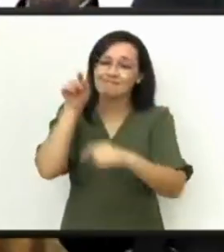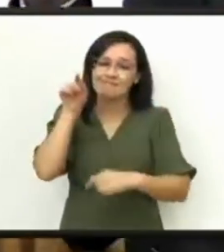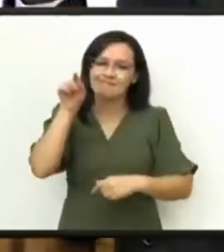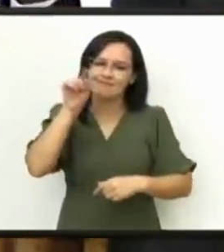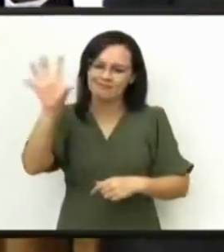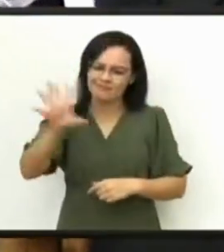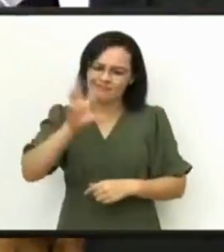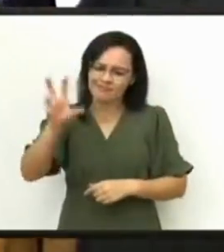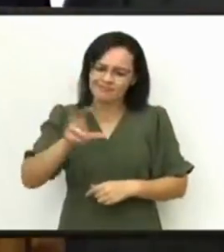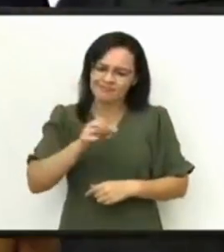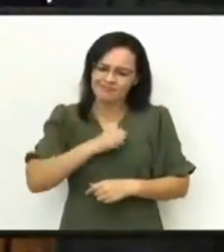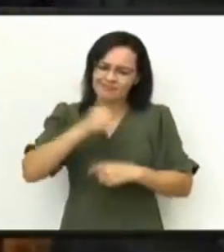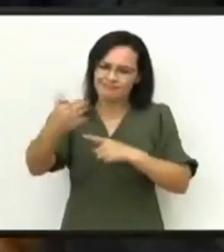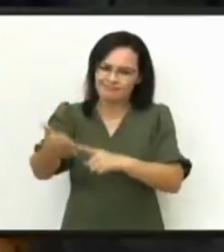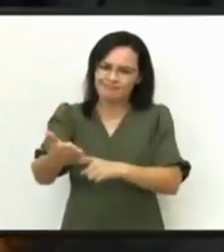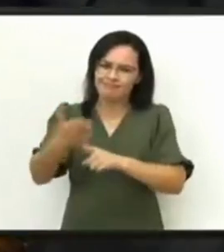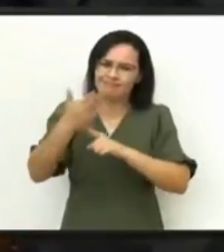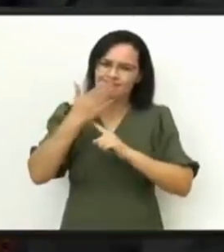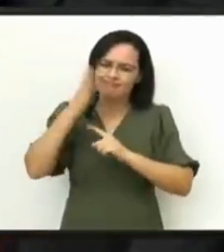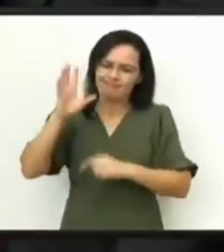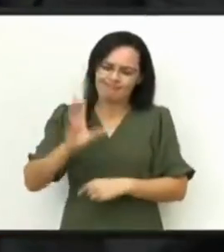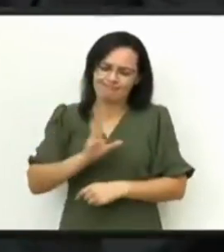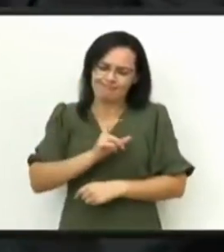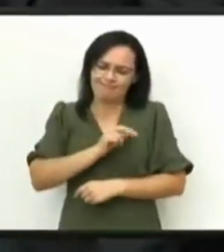alguém tanto me